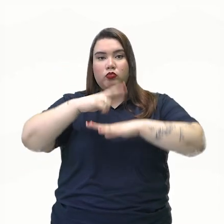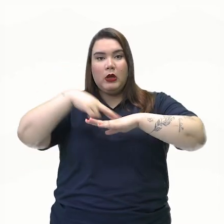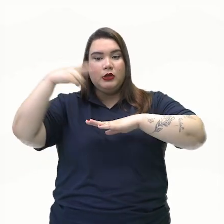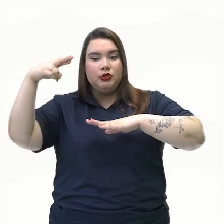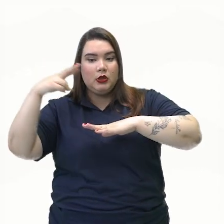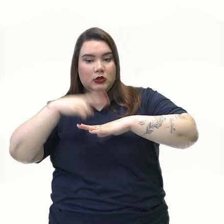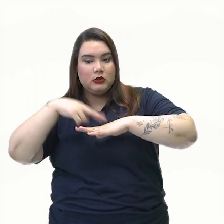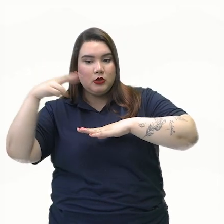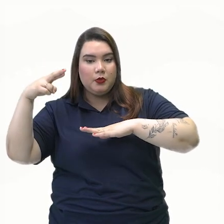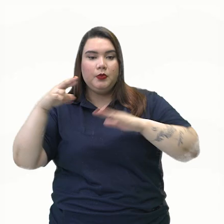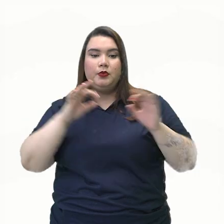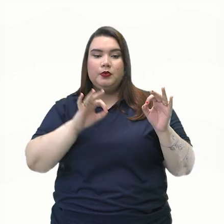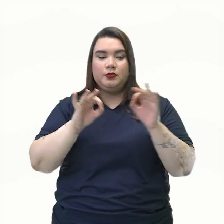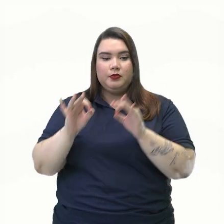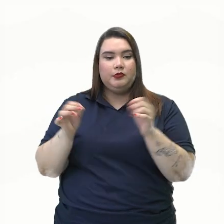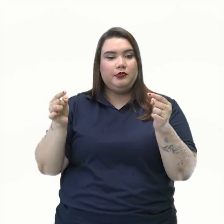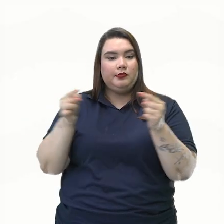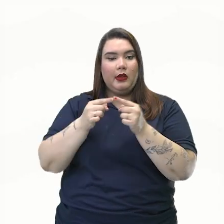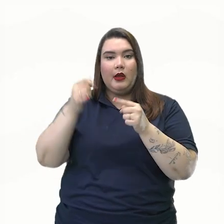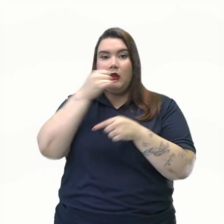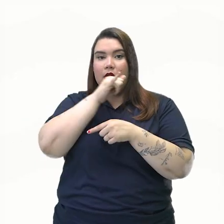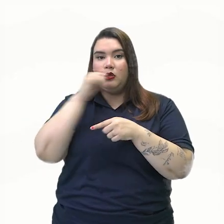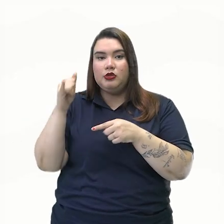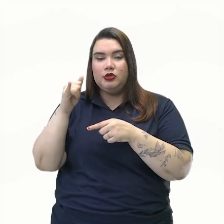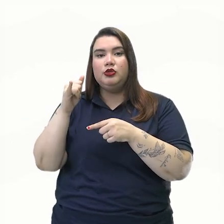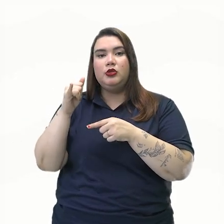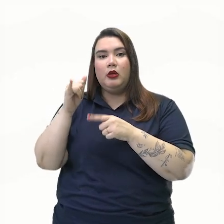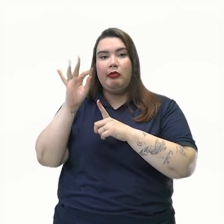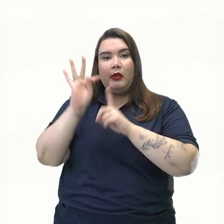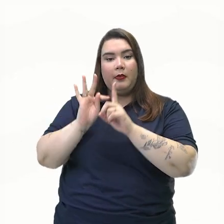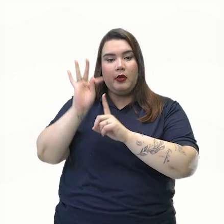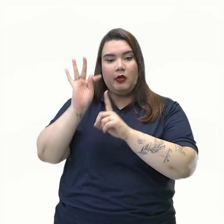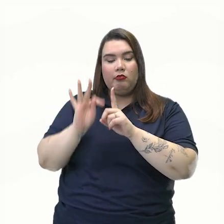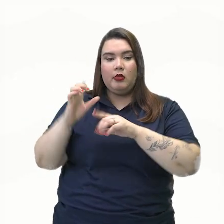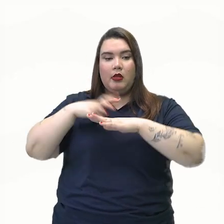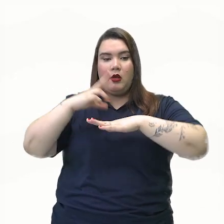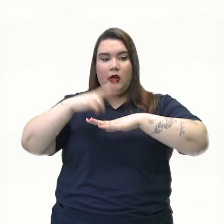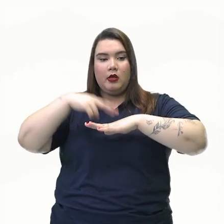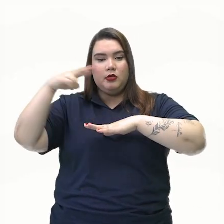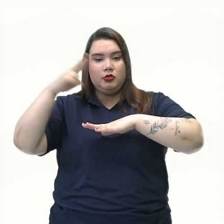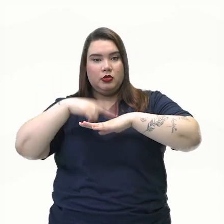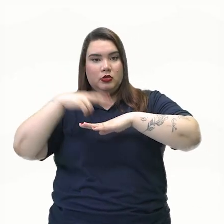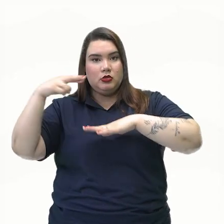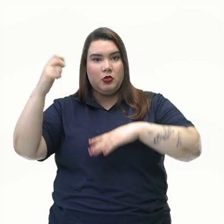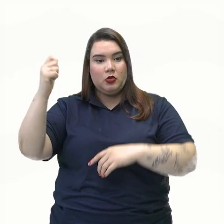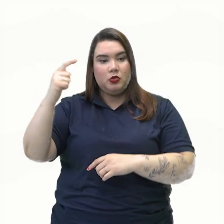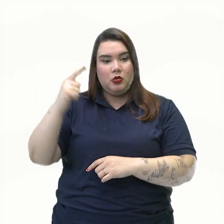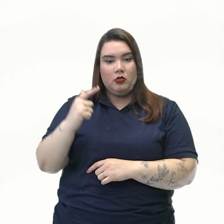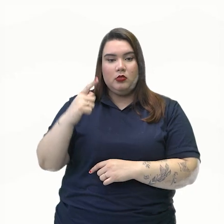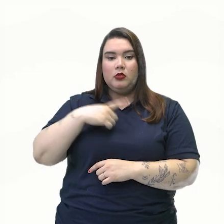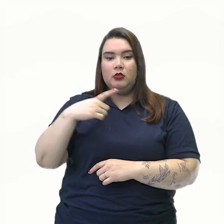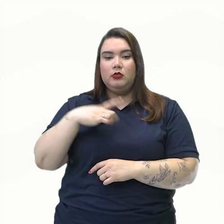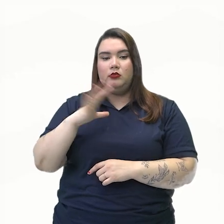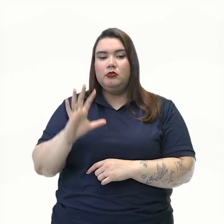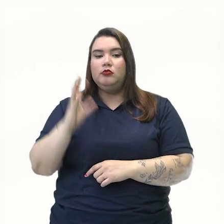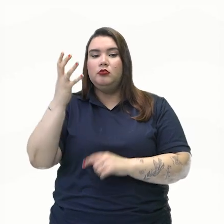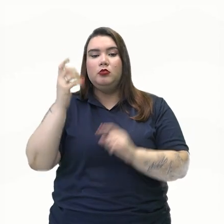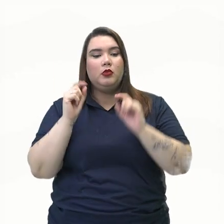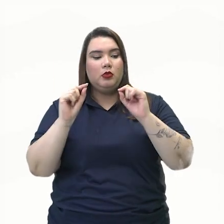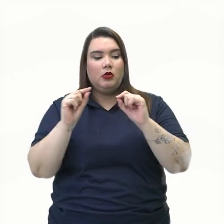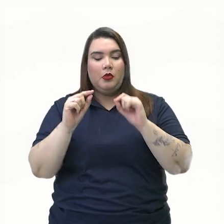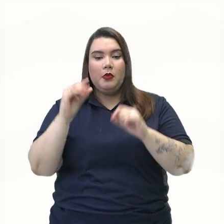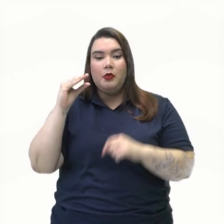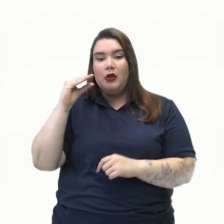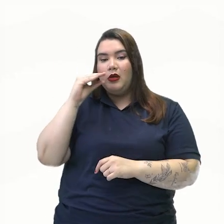calor, você lembra de quê? Energia térmica, emitido pela radiação solar,